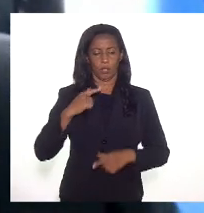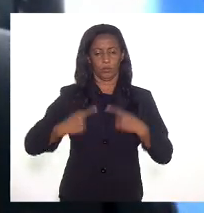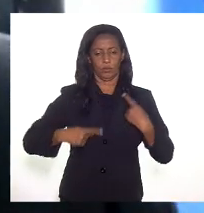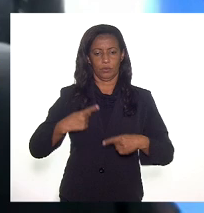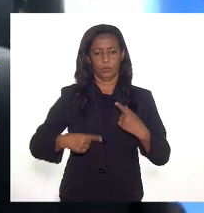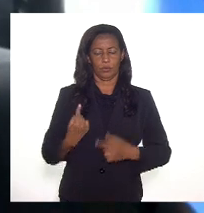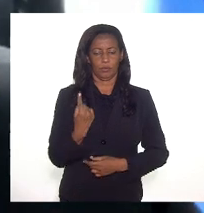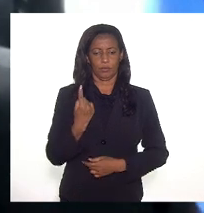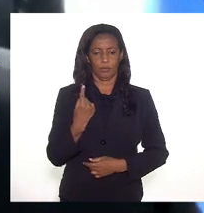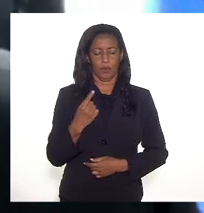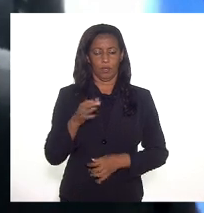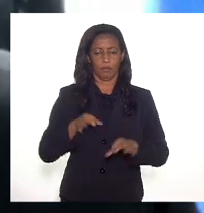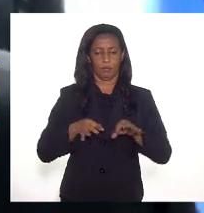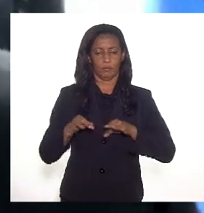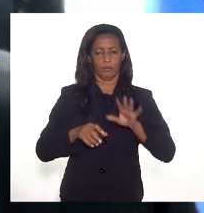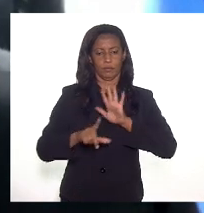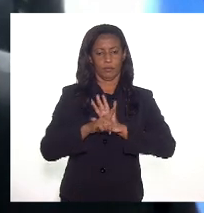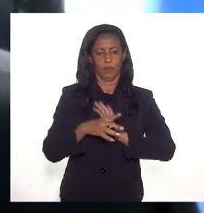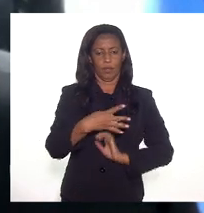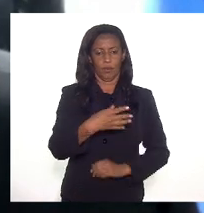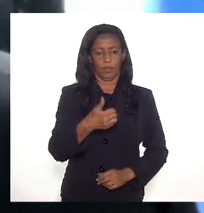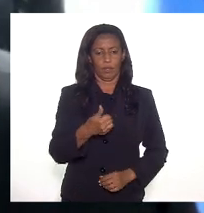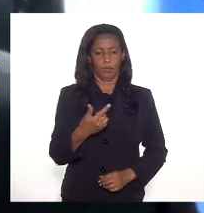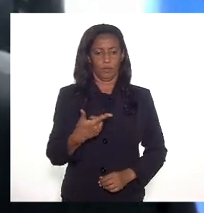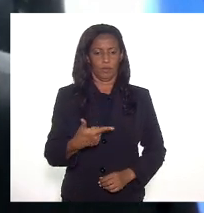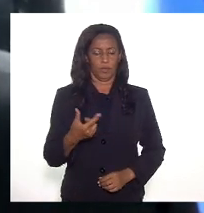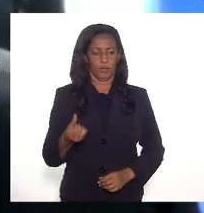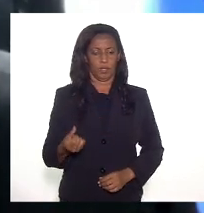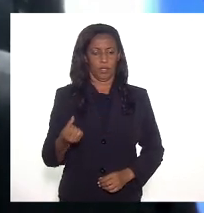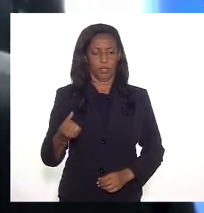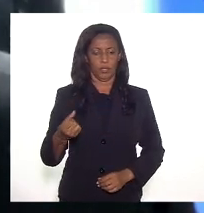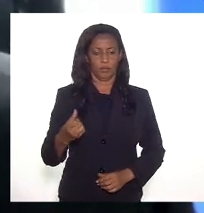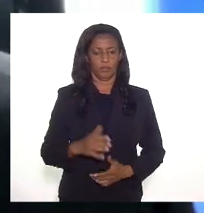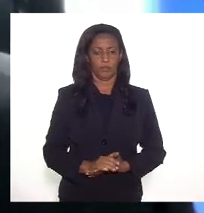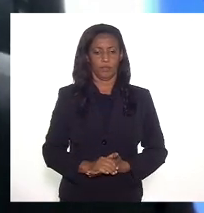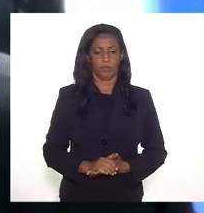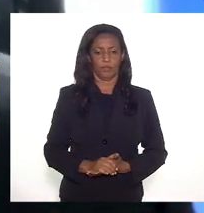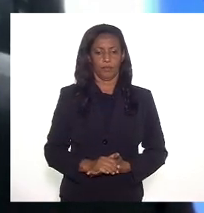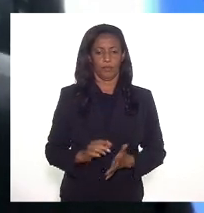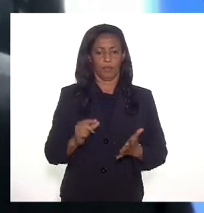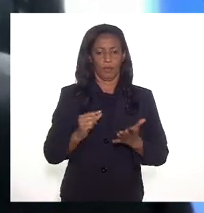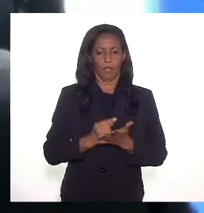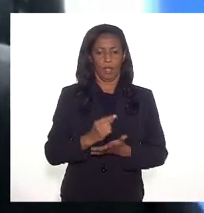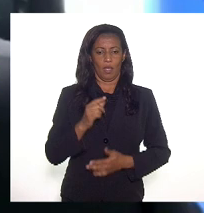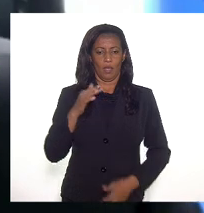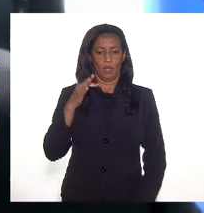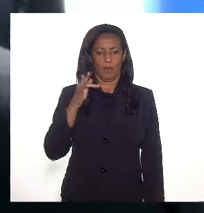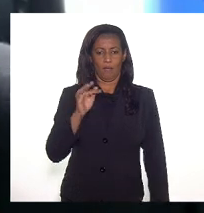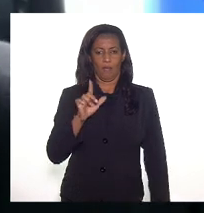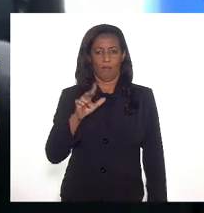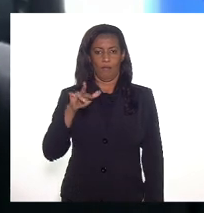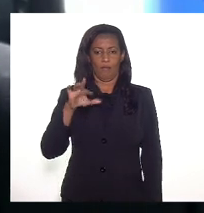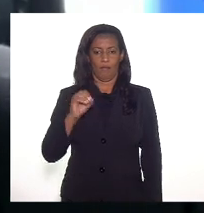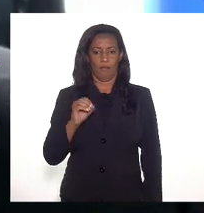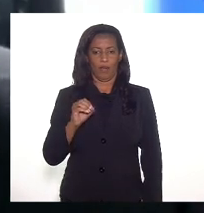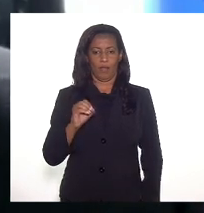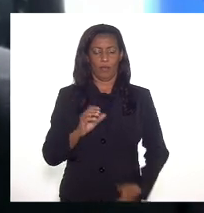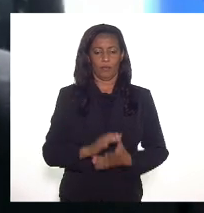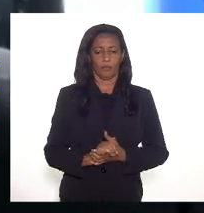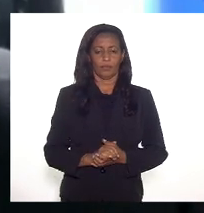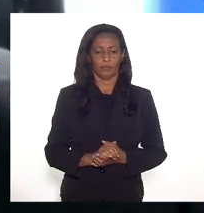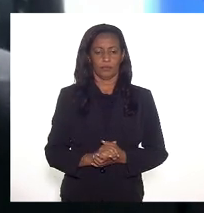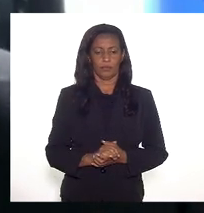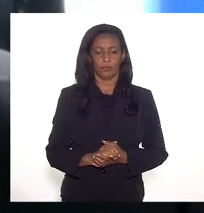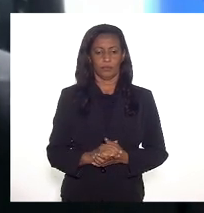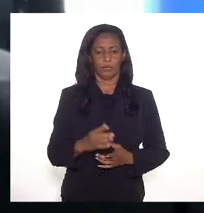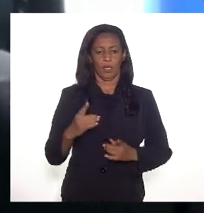única. Projeto de Lei 4126 de 21, de autoria do deputado Flávio Serafini, que dispõe sobre a desvinculação